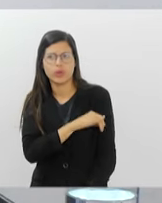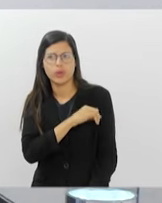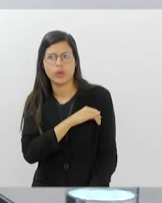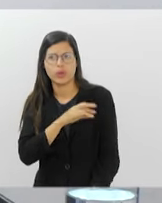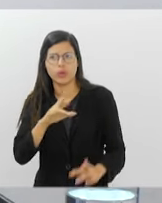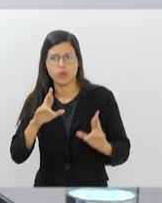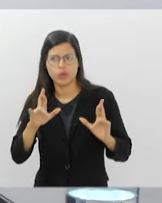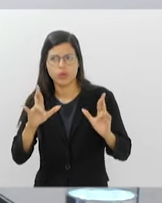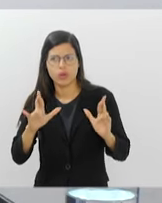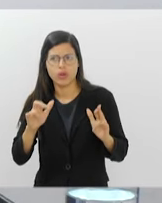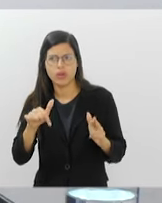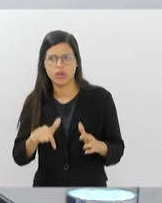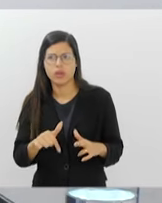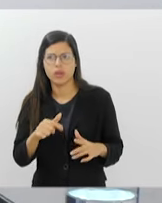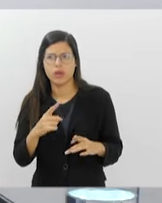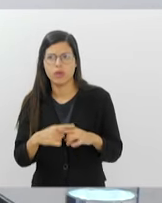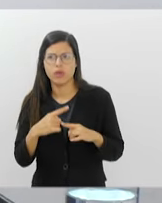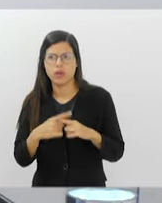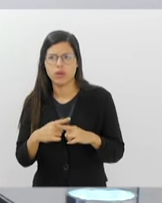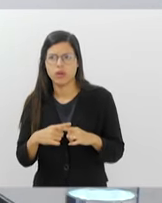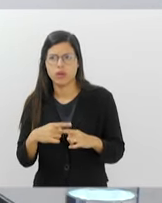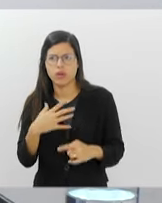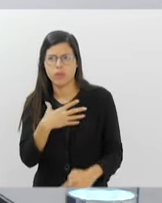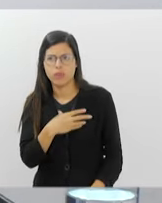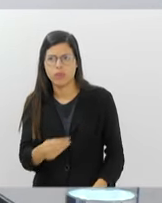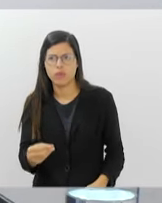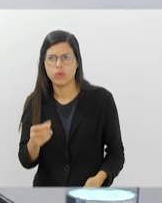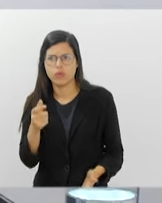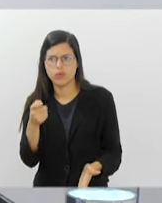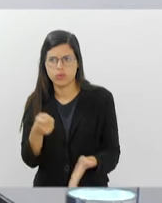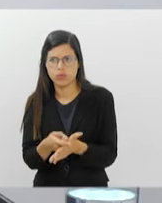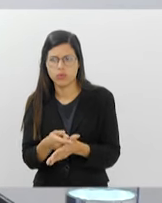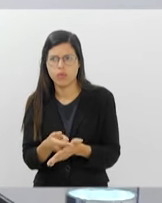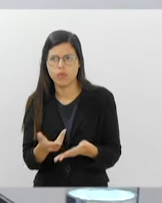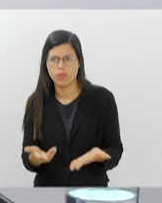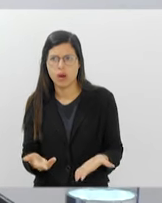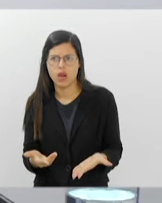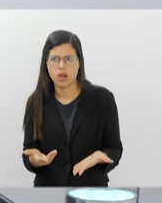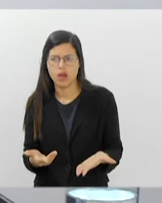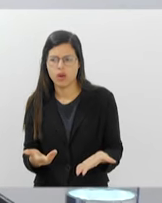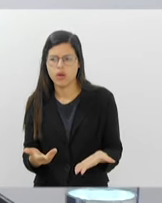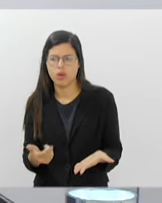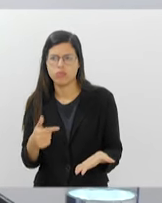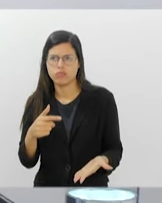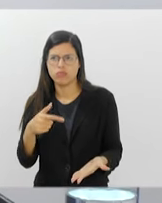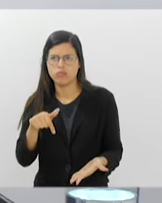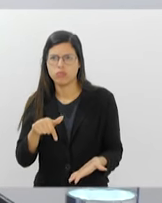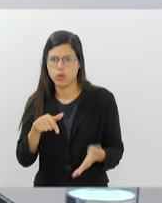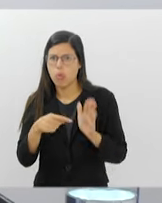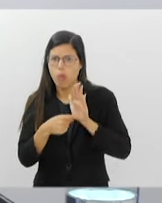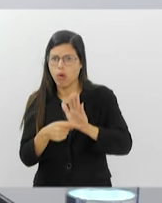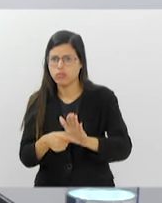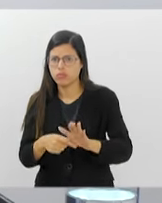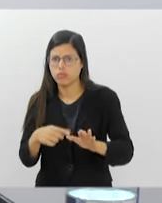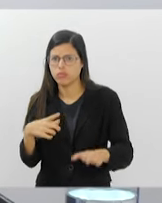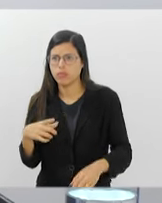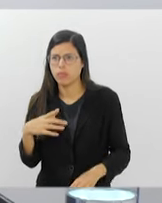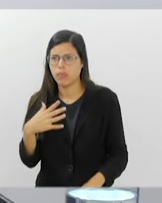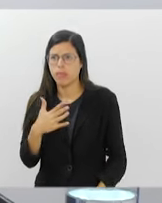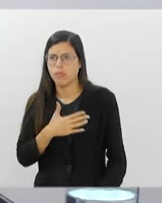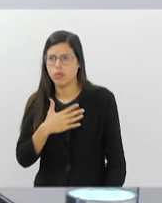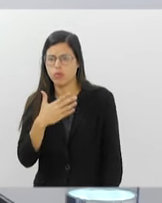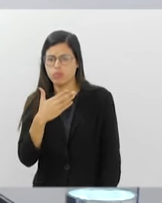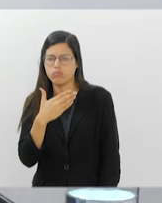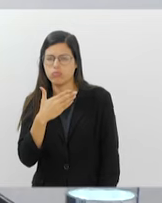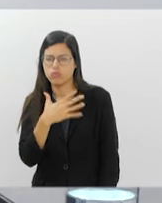porque meus filhos compraram lá ingresso de pista e falo e mostra o recibo tá meu filho também então falo aqui abertamente meus filhos compraram